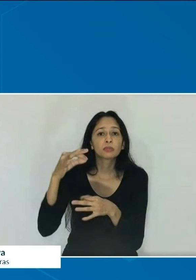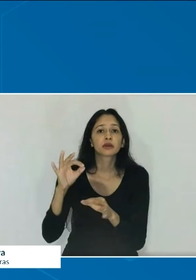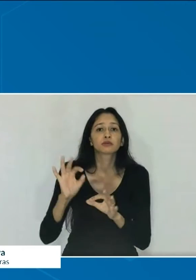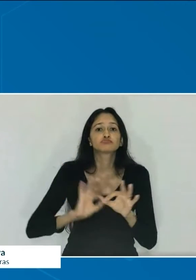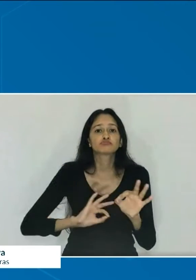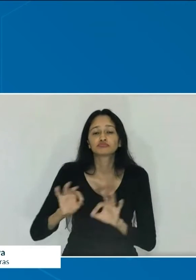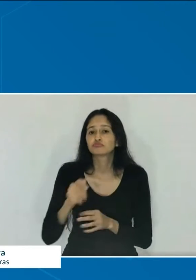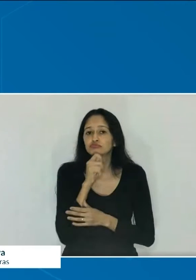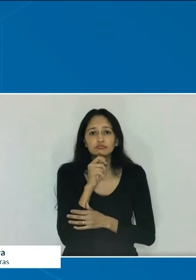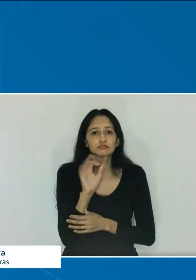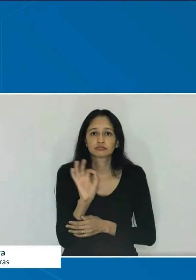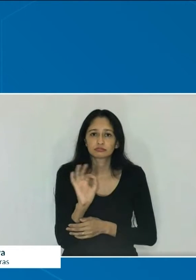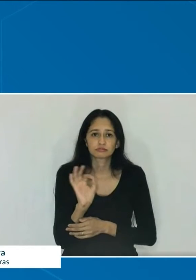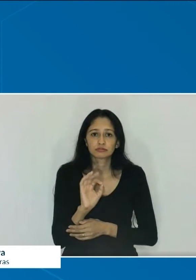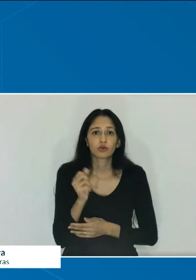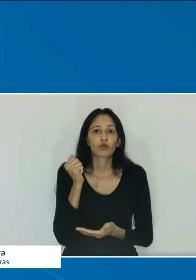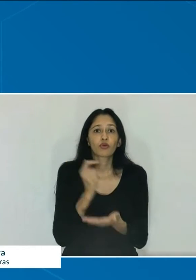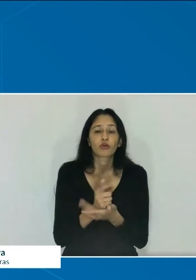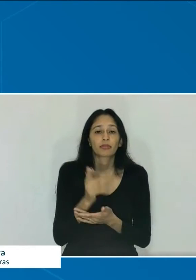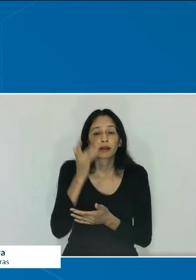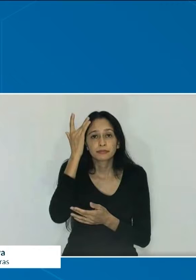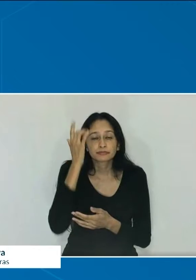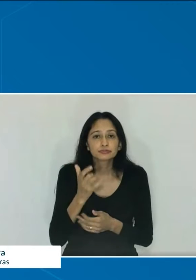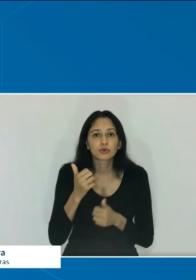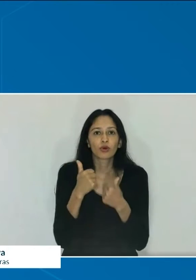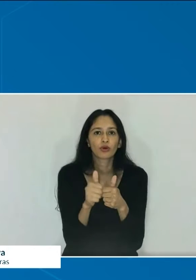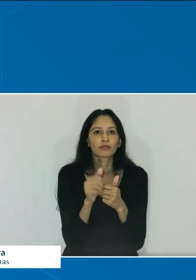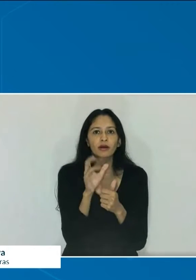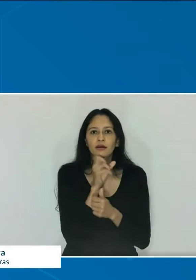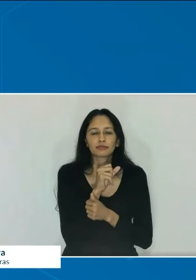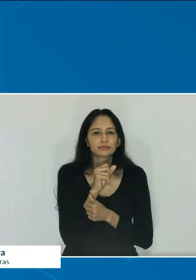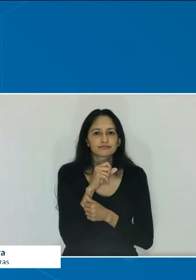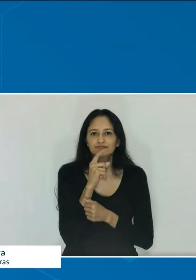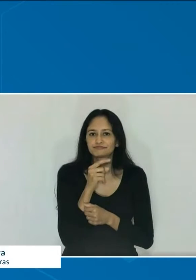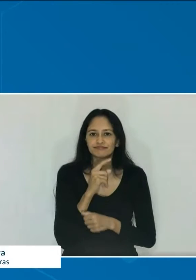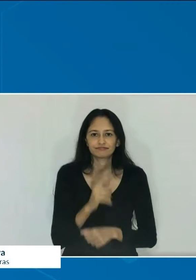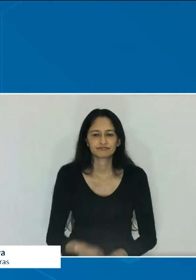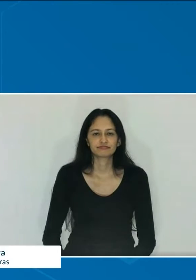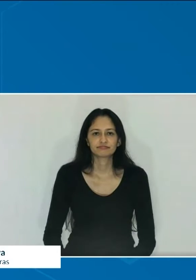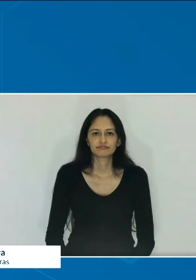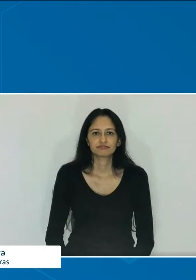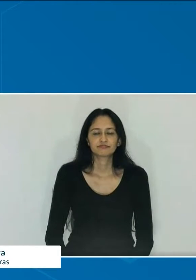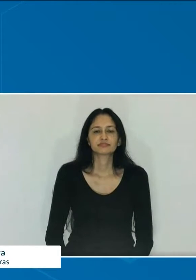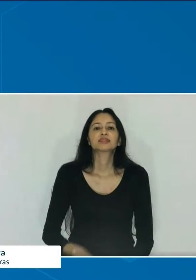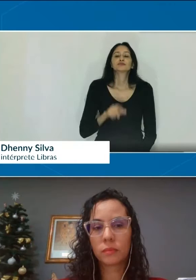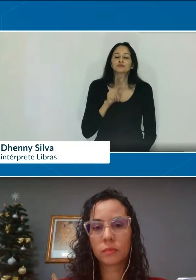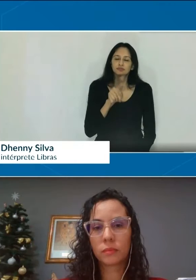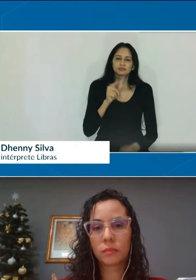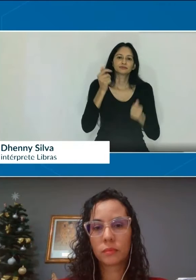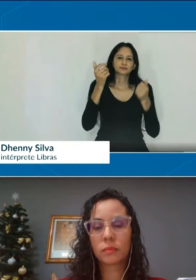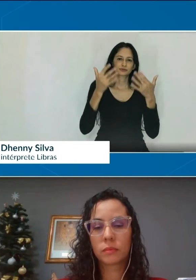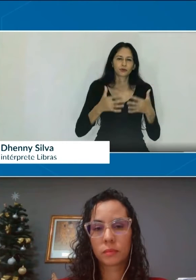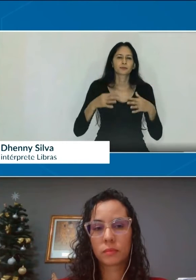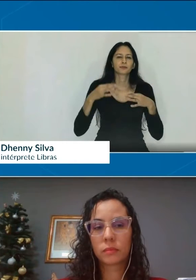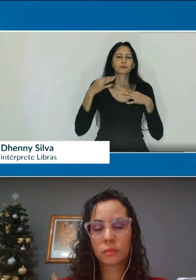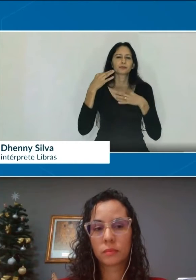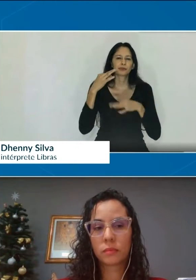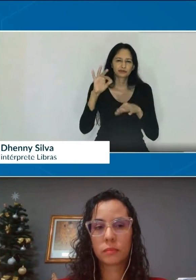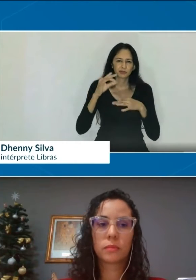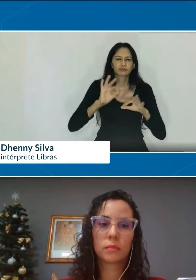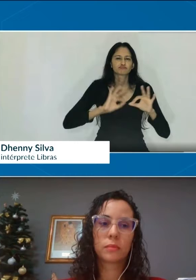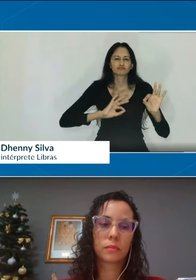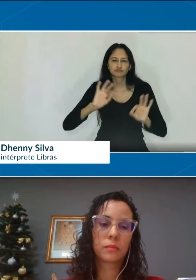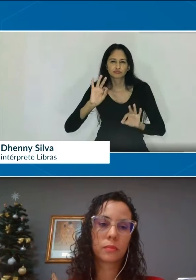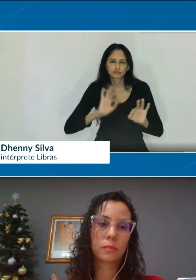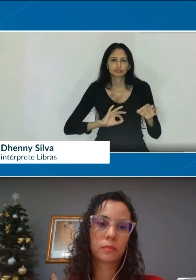Porque não se compra ônibus da noite para o dia. Perfeito. Você falou aí muito dessa questão do planejamento